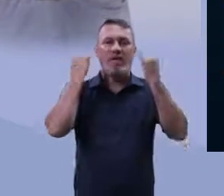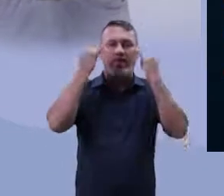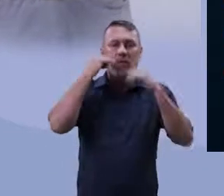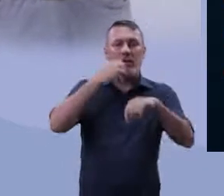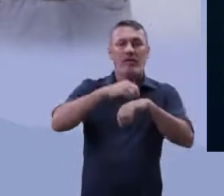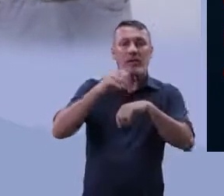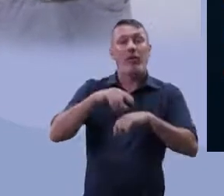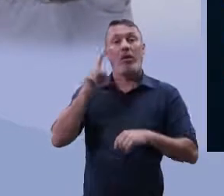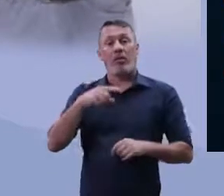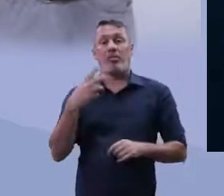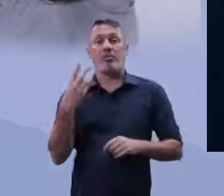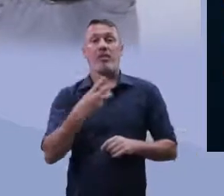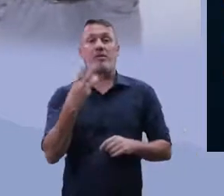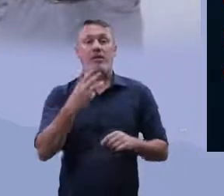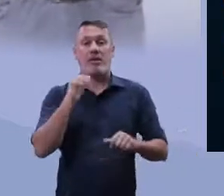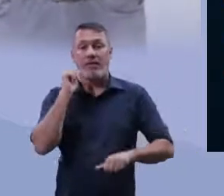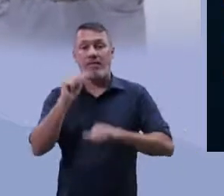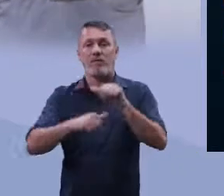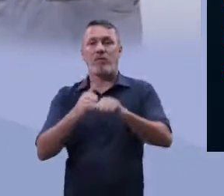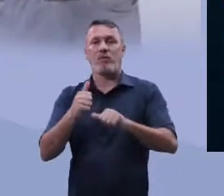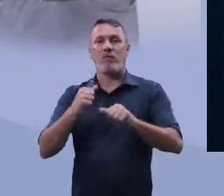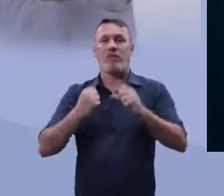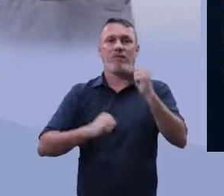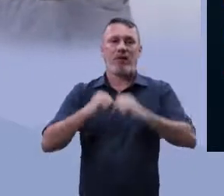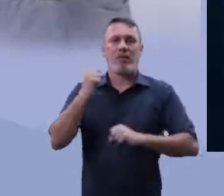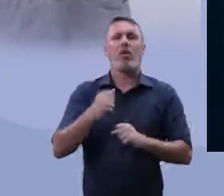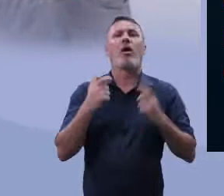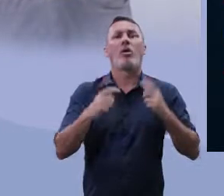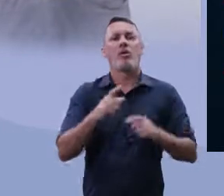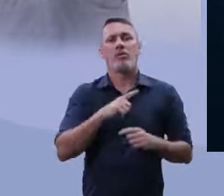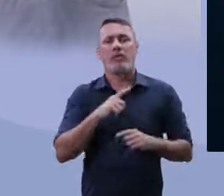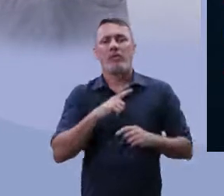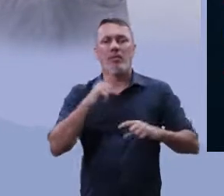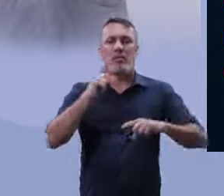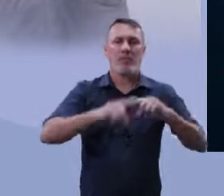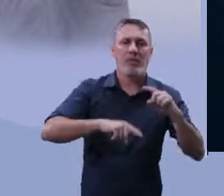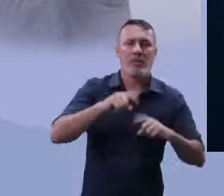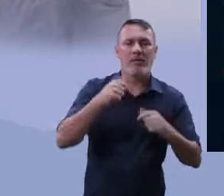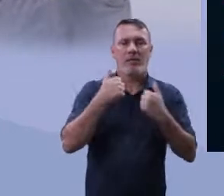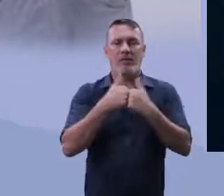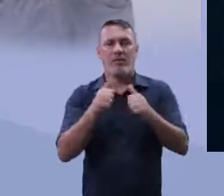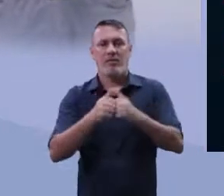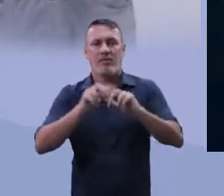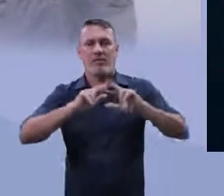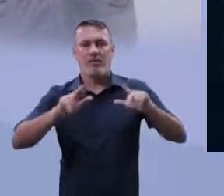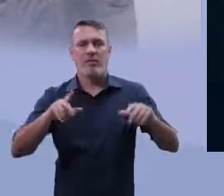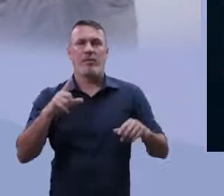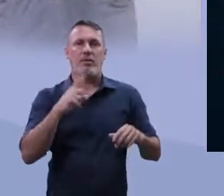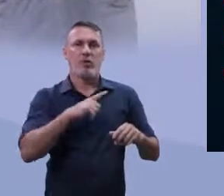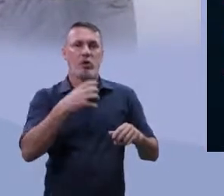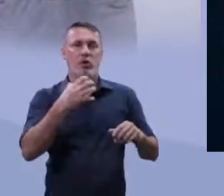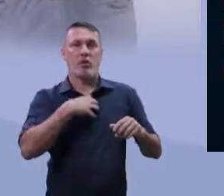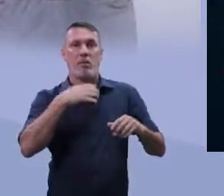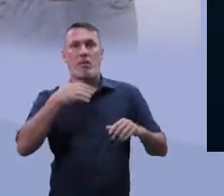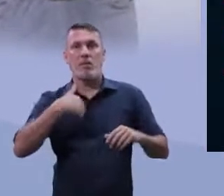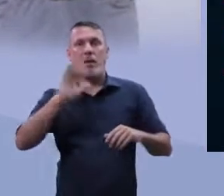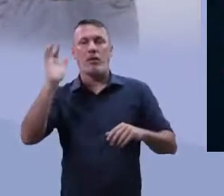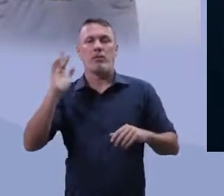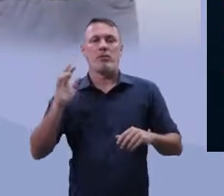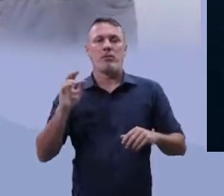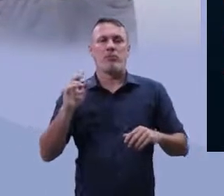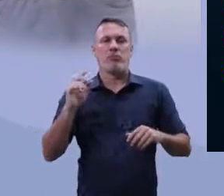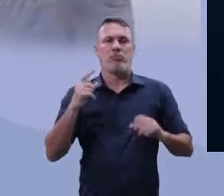Técnico-Científica Informacional, ou Terceira Revolução Industrial, onde máquinas, né, de transporte se tornam muito